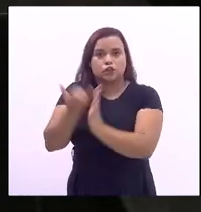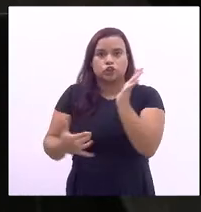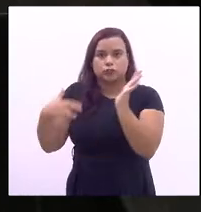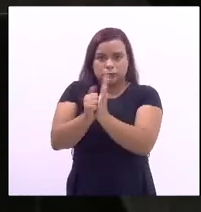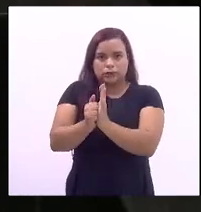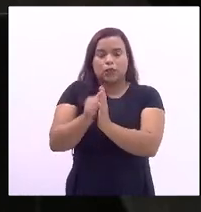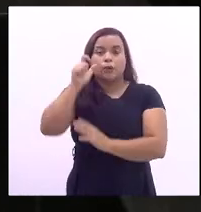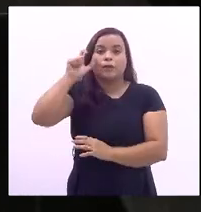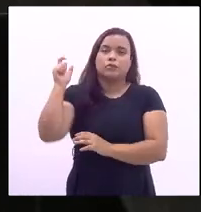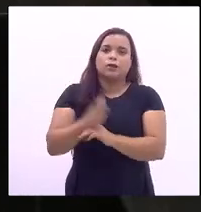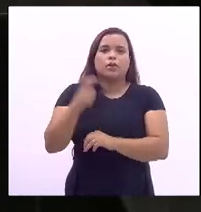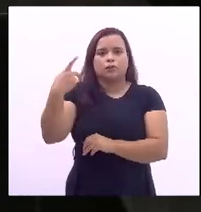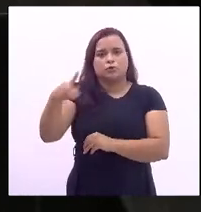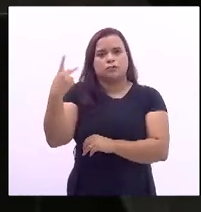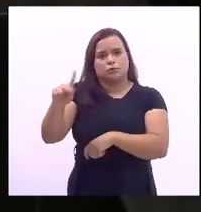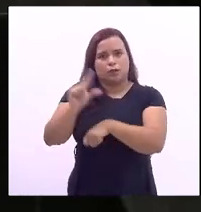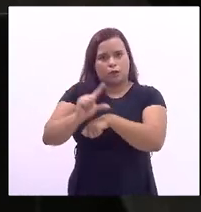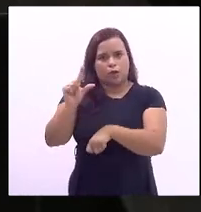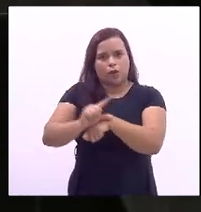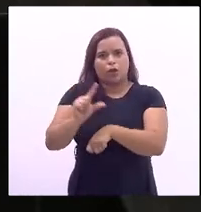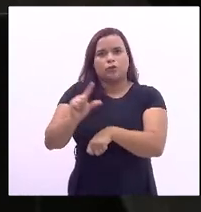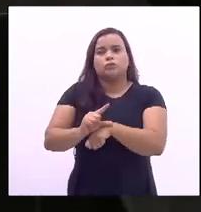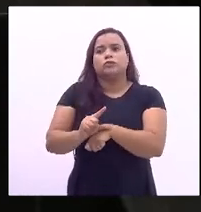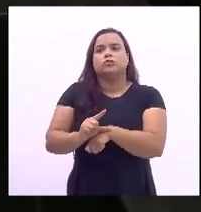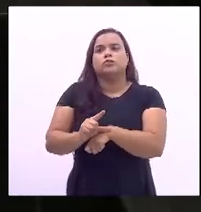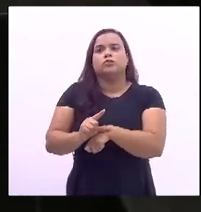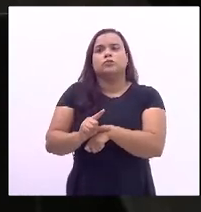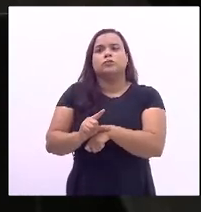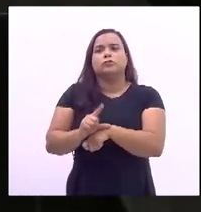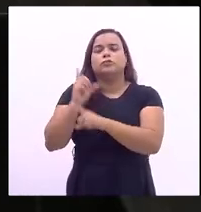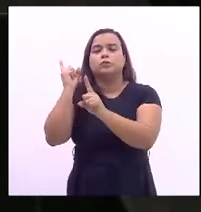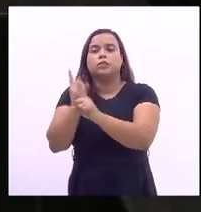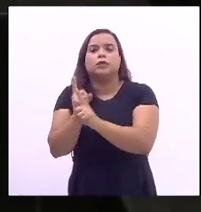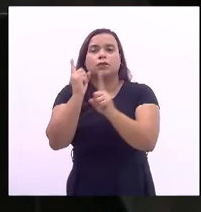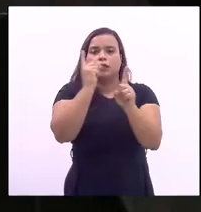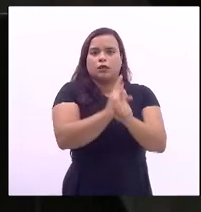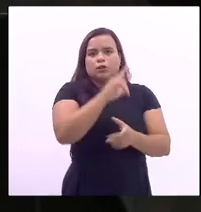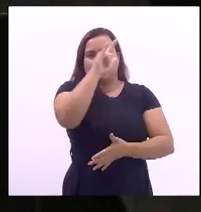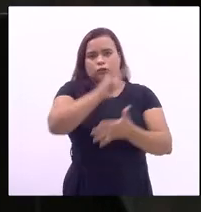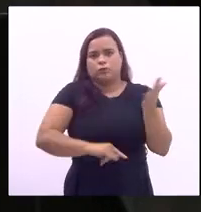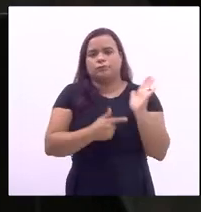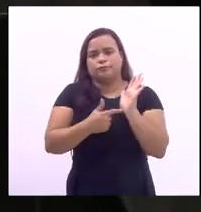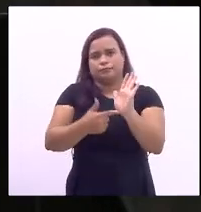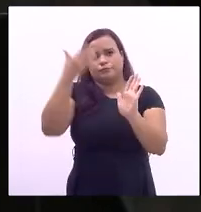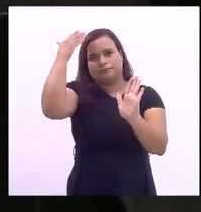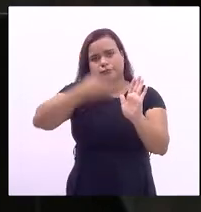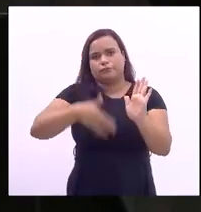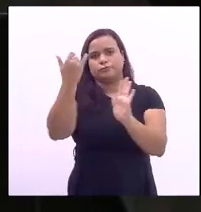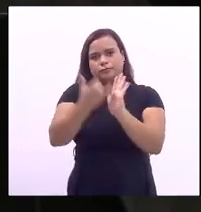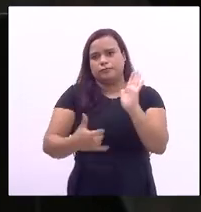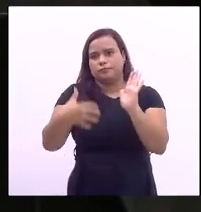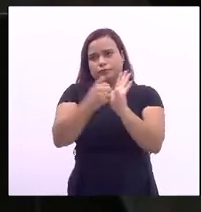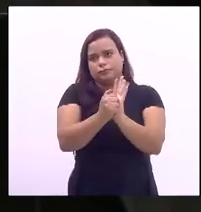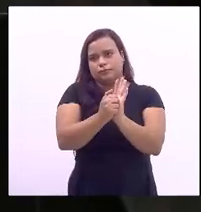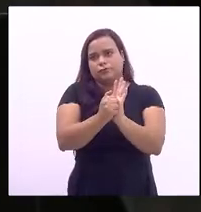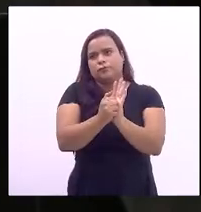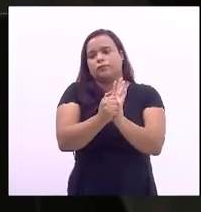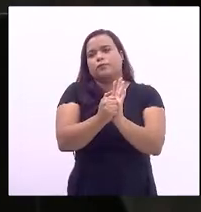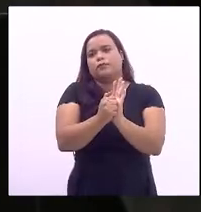interesse do estabelecimento ambos identifique identificados no documento comprovante da inscrição de situação